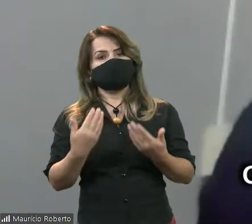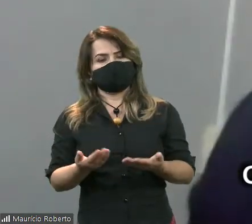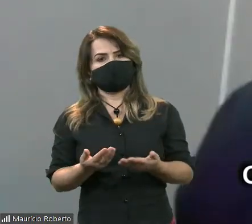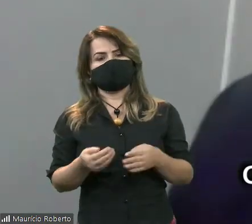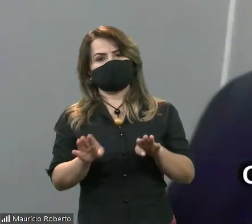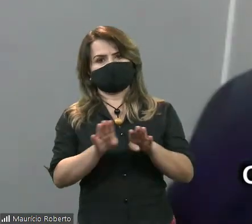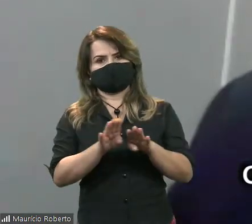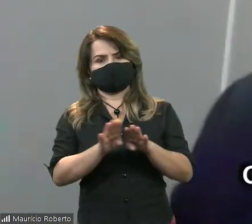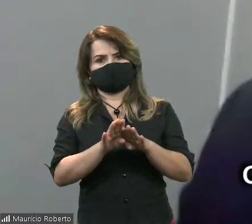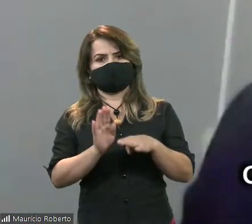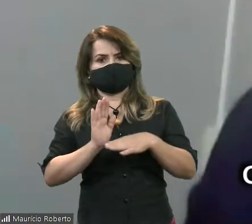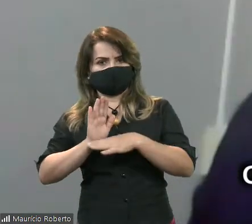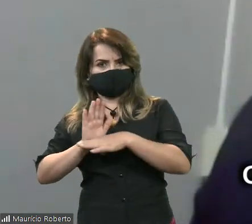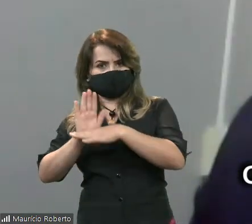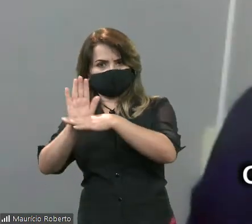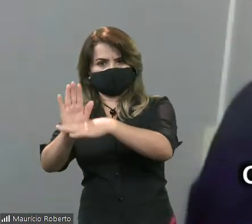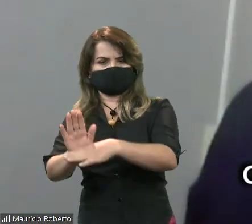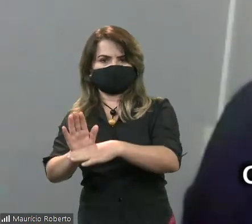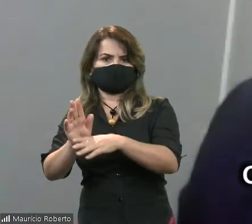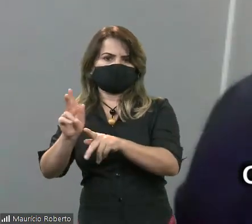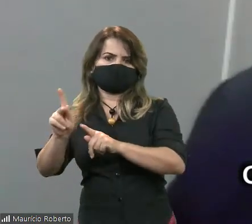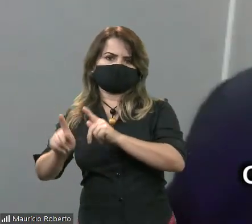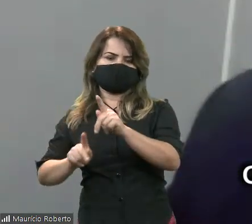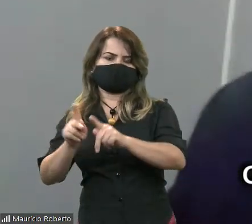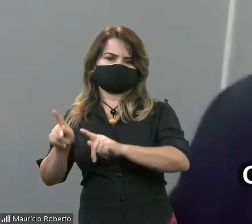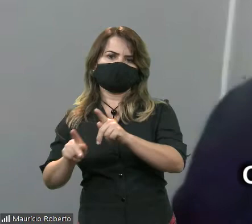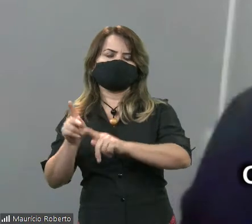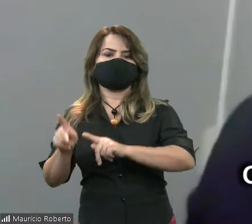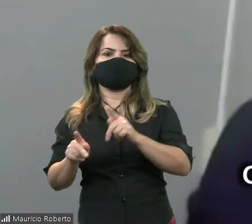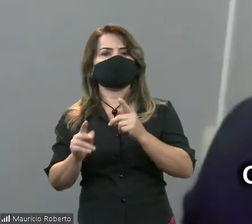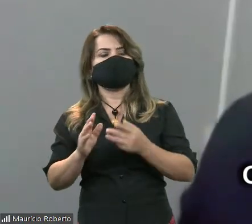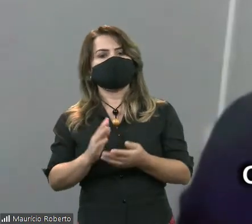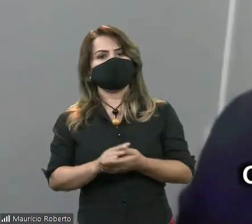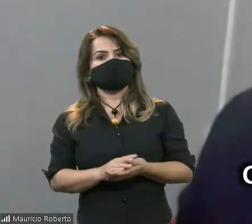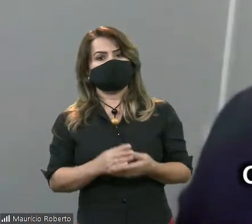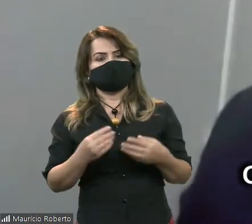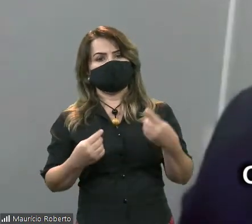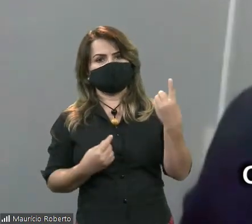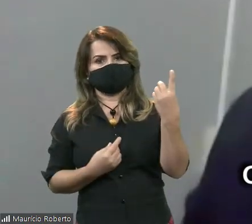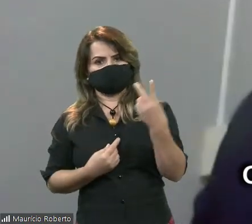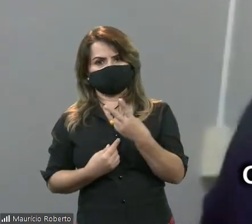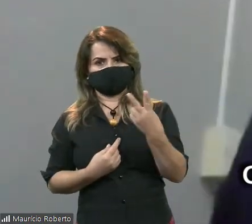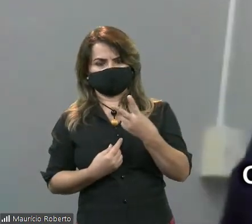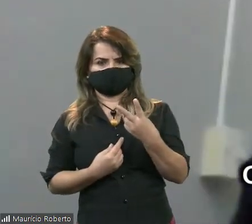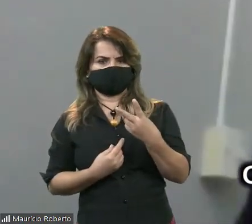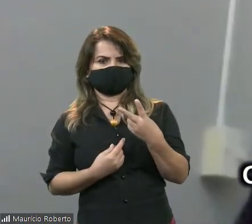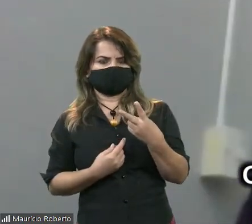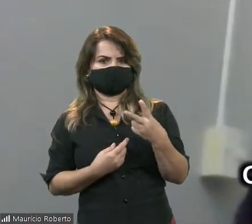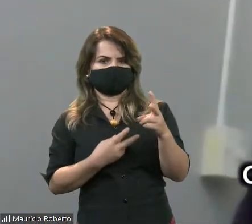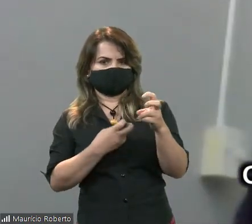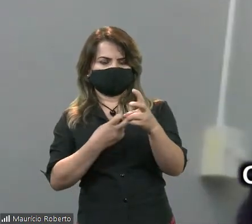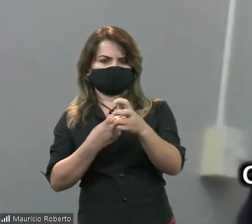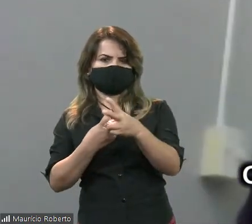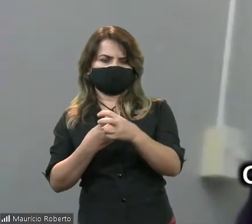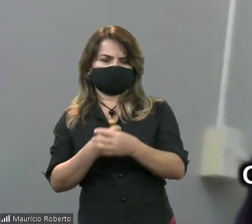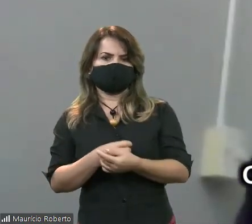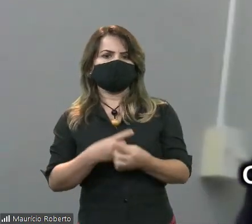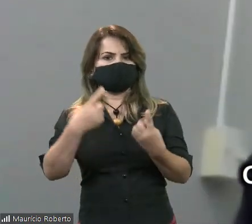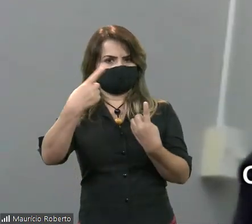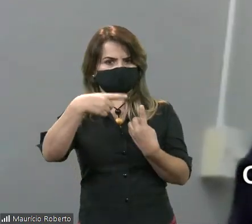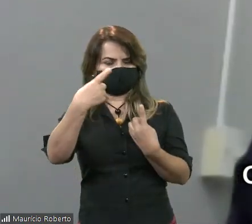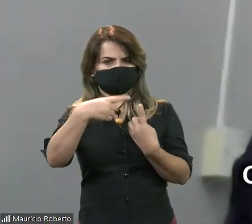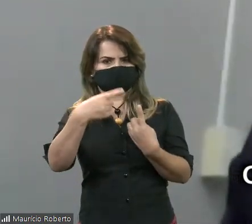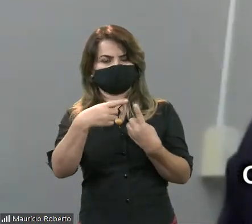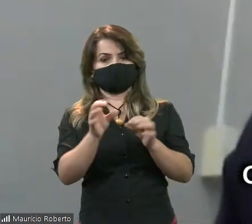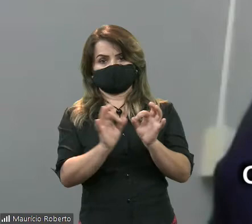favor da nossa população. A segunda observação que eu faço é o